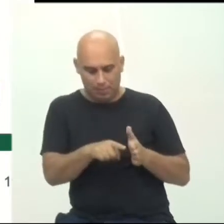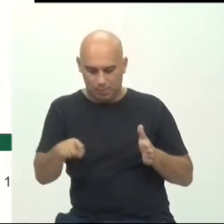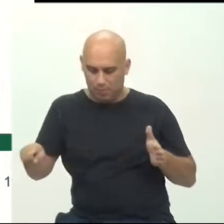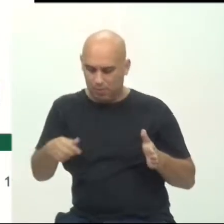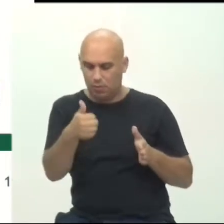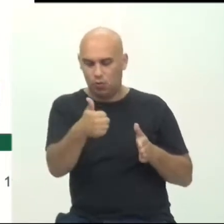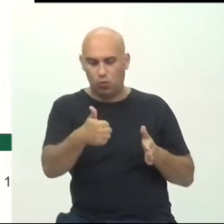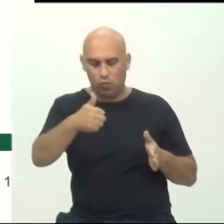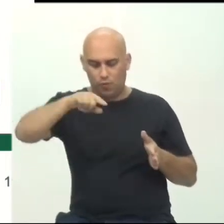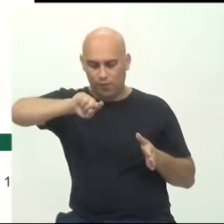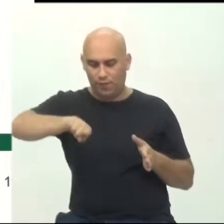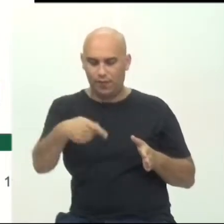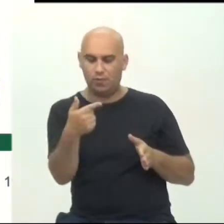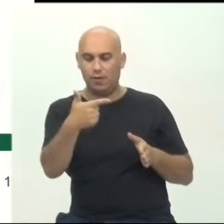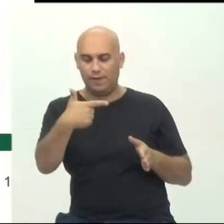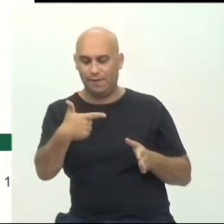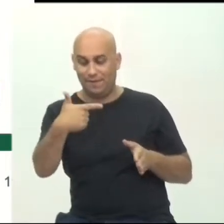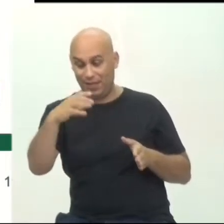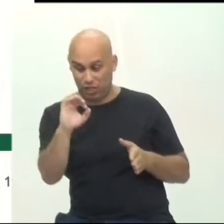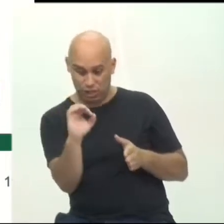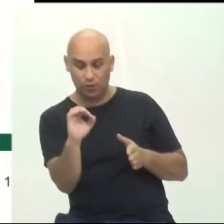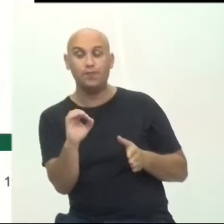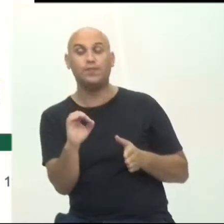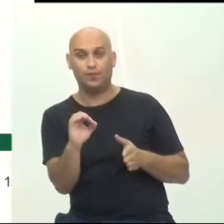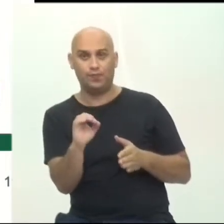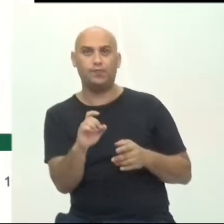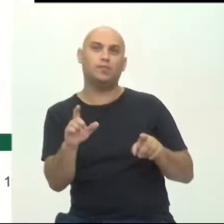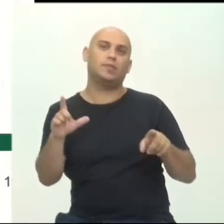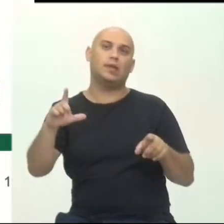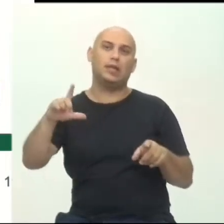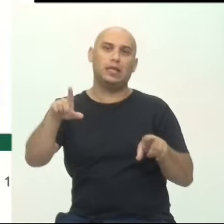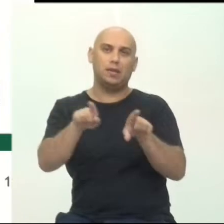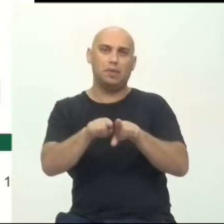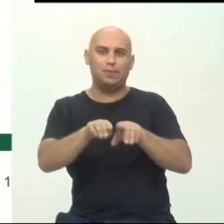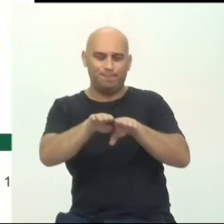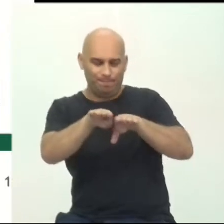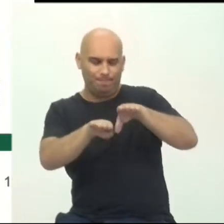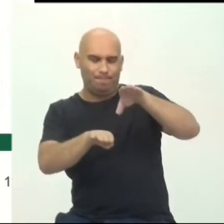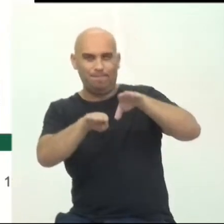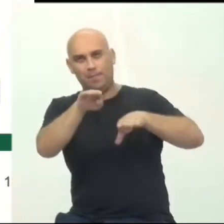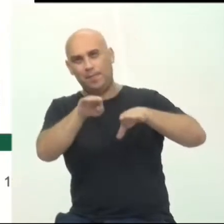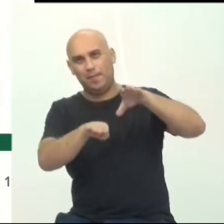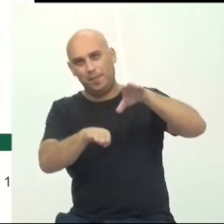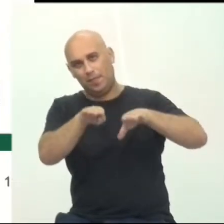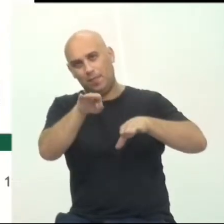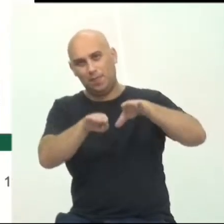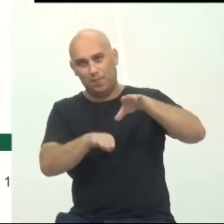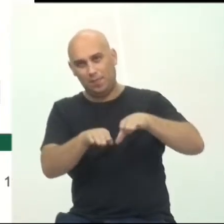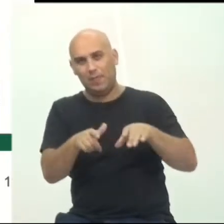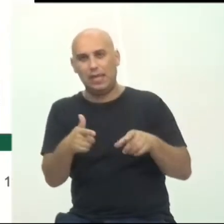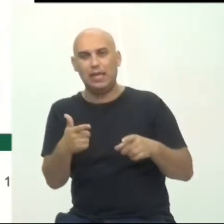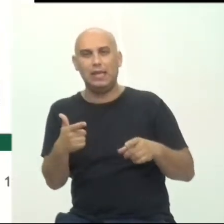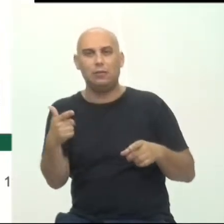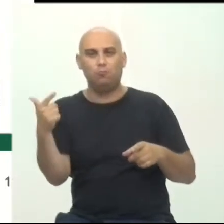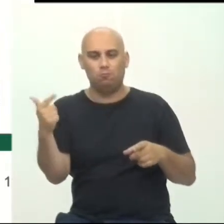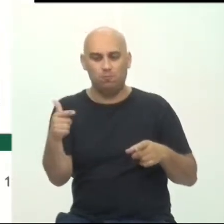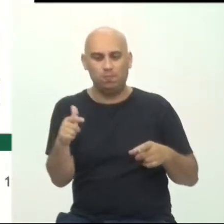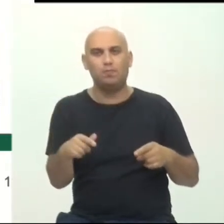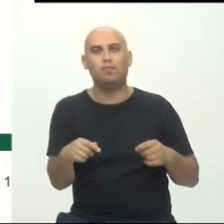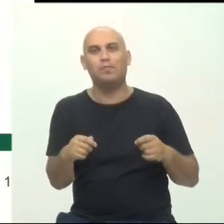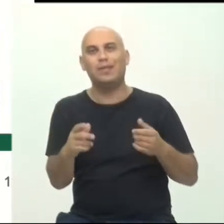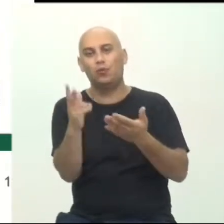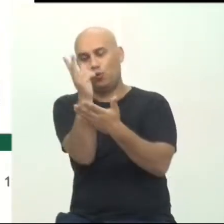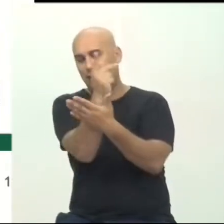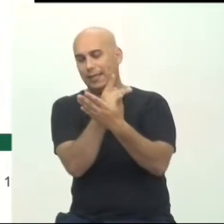acordo com norma. Então, como tem esse desnível e não há intervalos, foi possível fazer esse